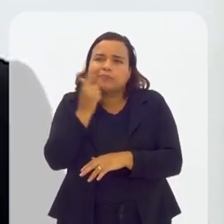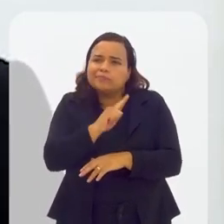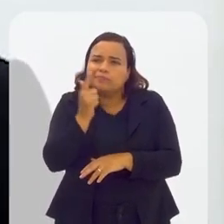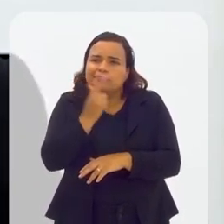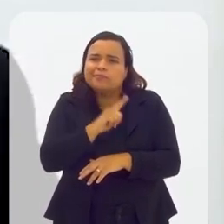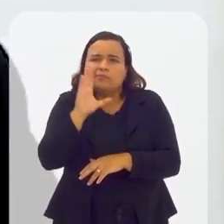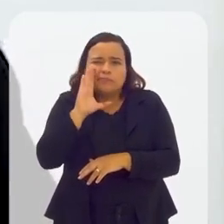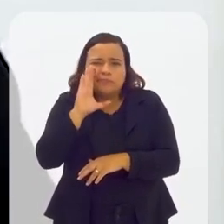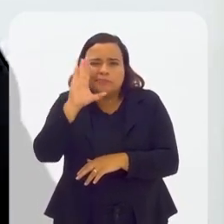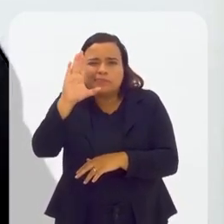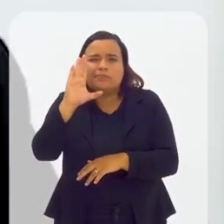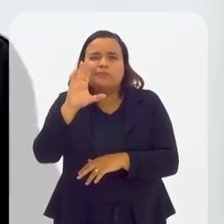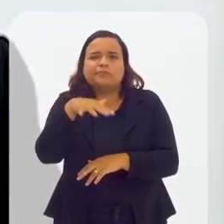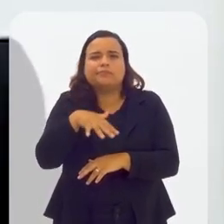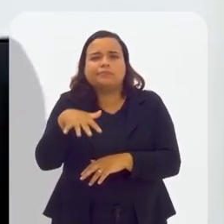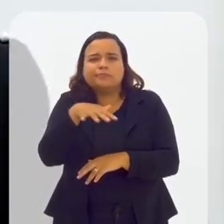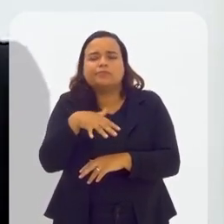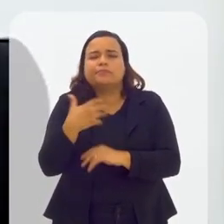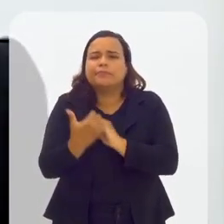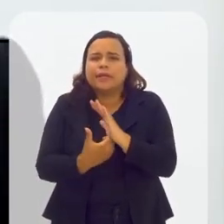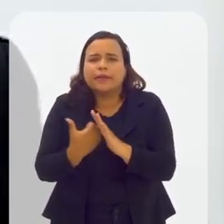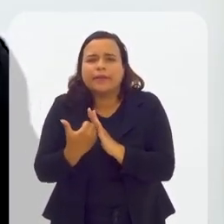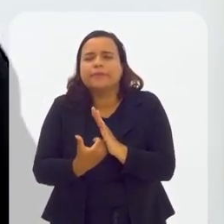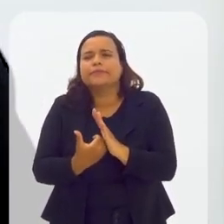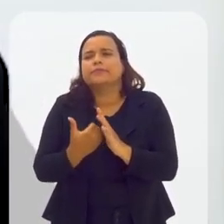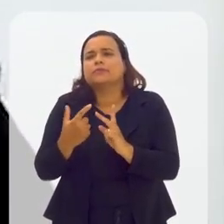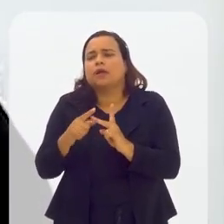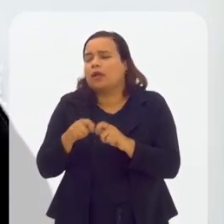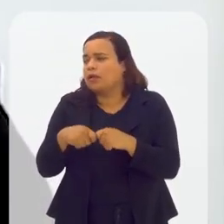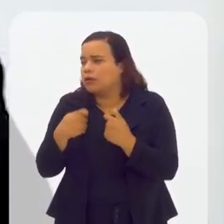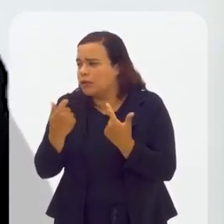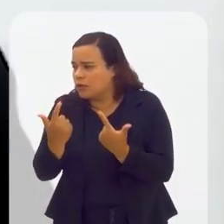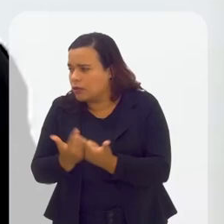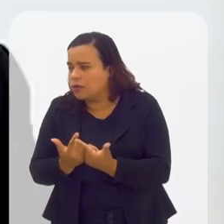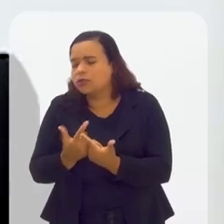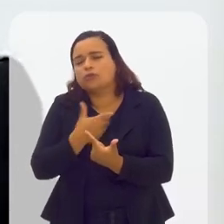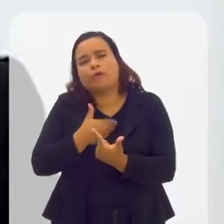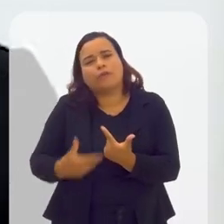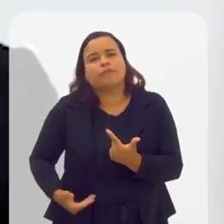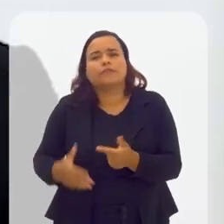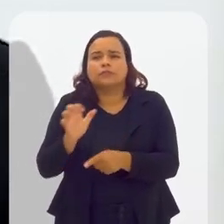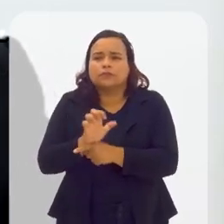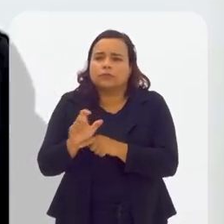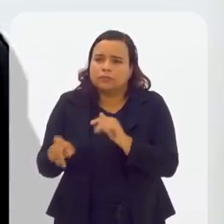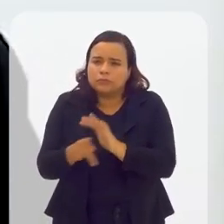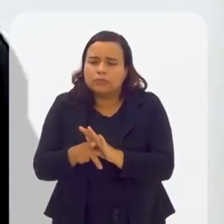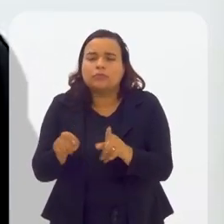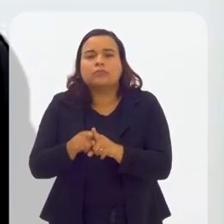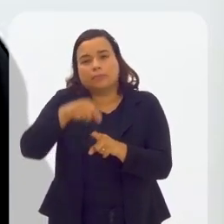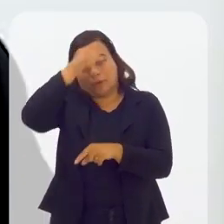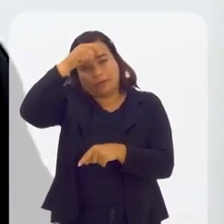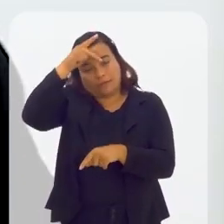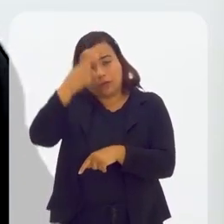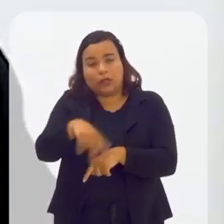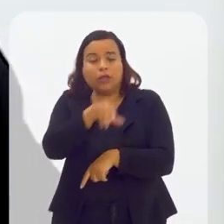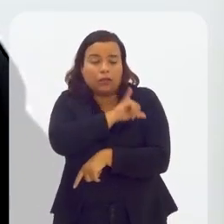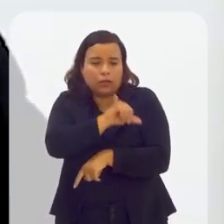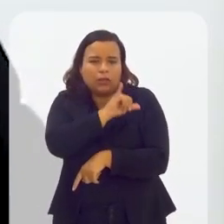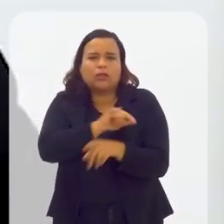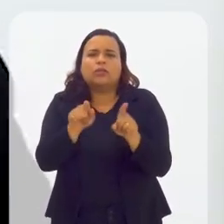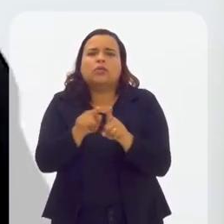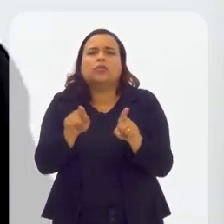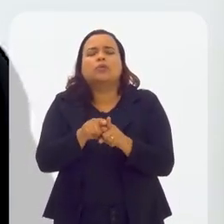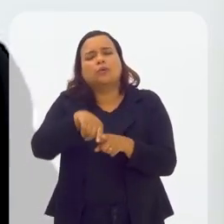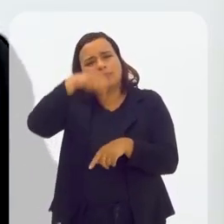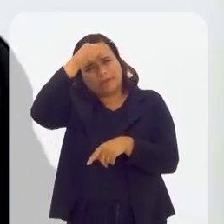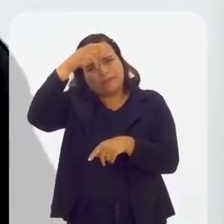relativamente comum às principais entidades empresariais, à Alerj, ao governo do estado, à prefeitura do